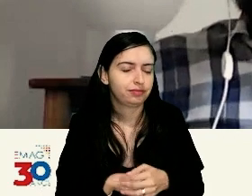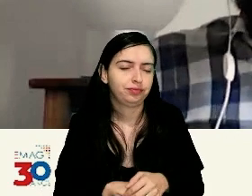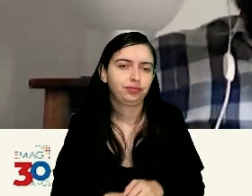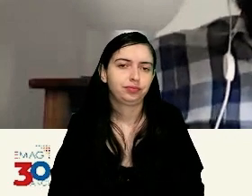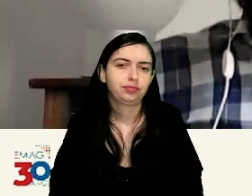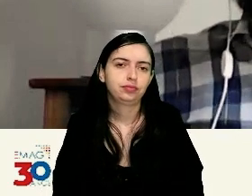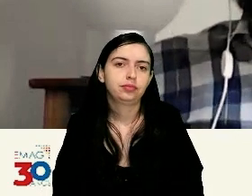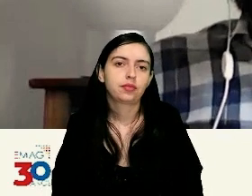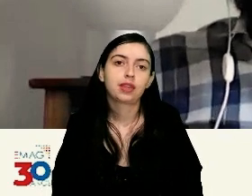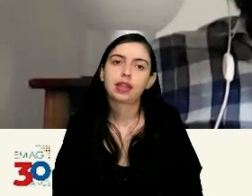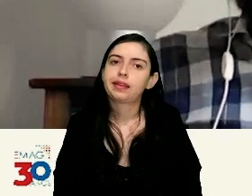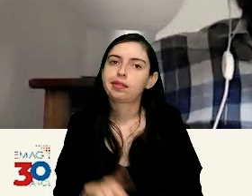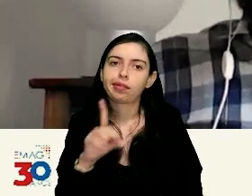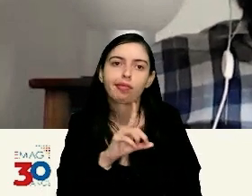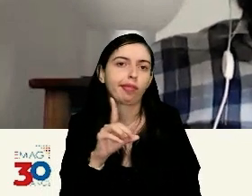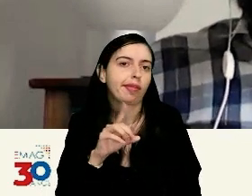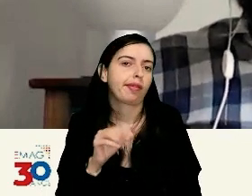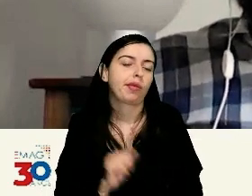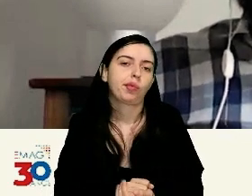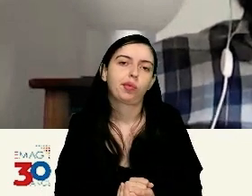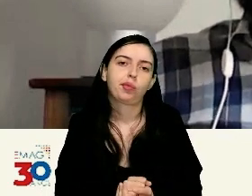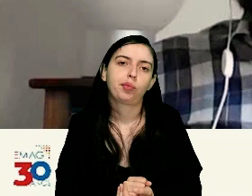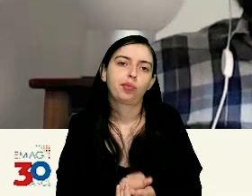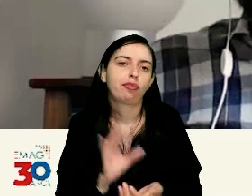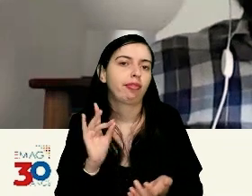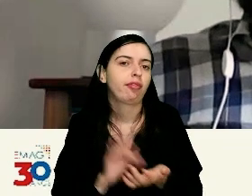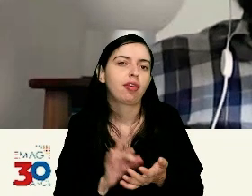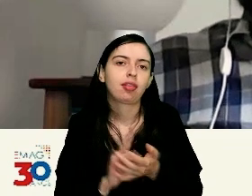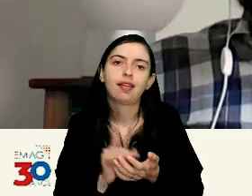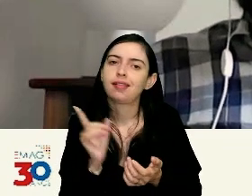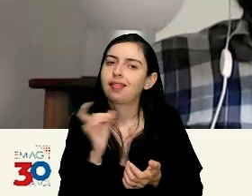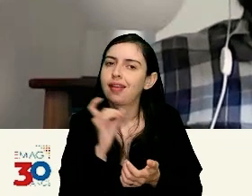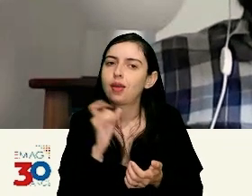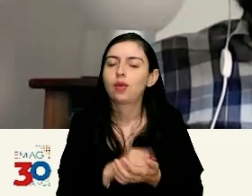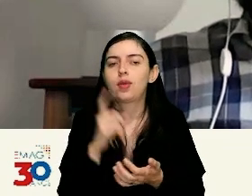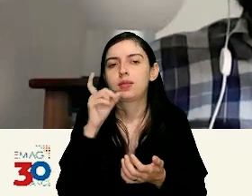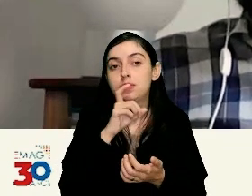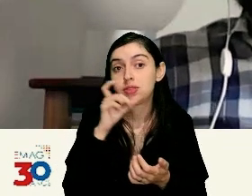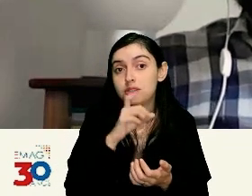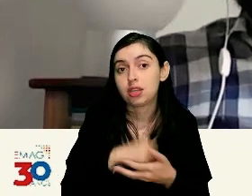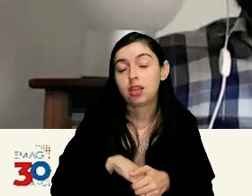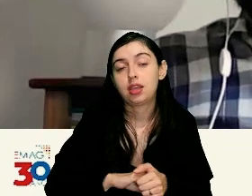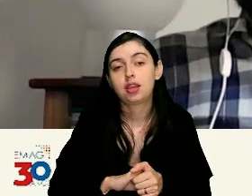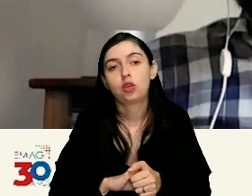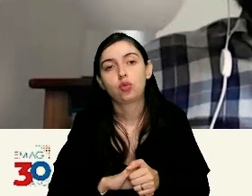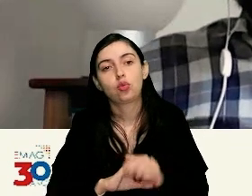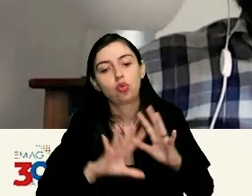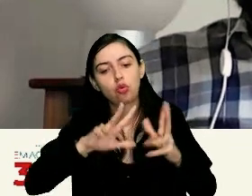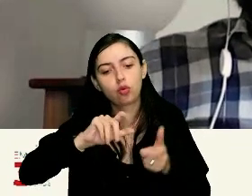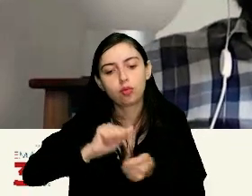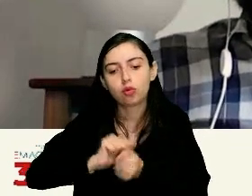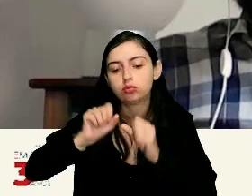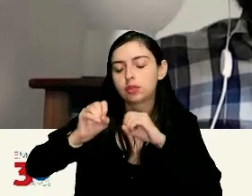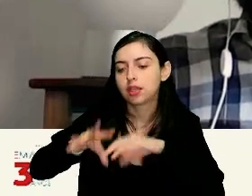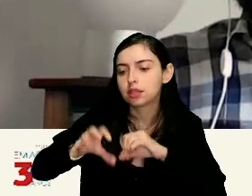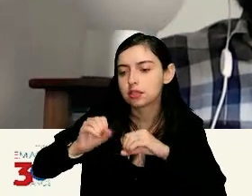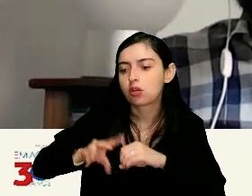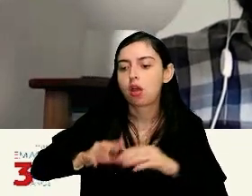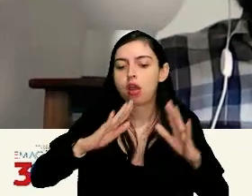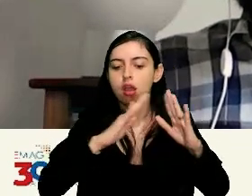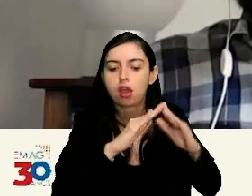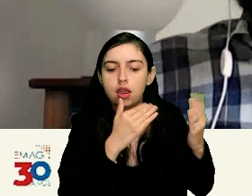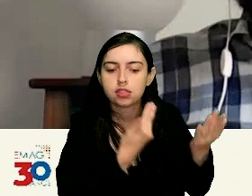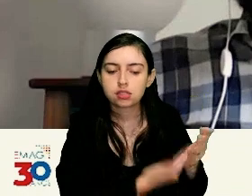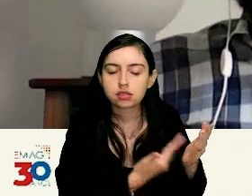Não é verdade, meus amigos. O mundo está aí educando. É a escola, é a televisão, é o celular, são as pessoas.